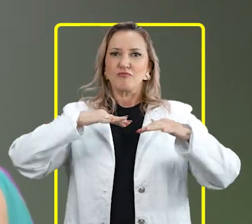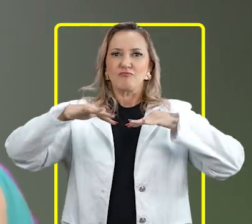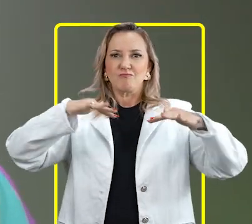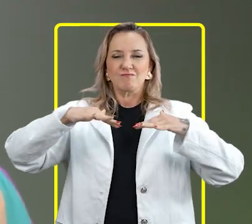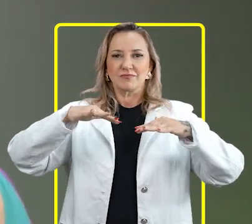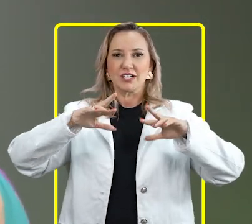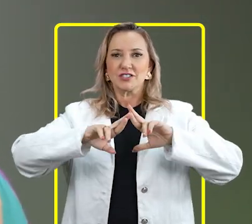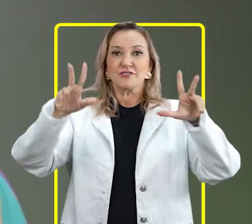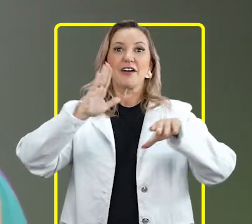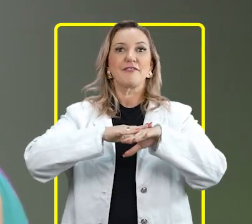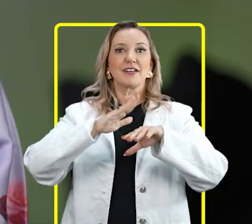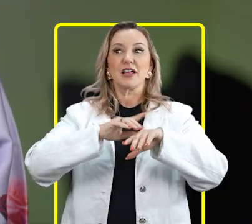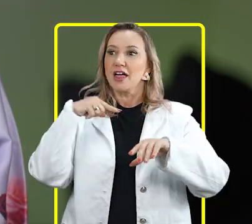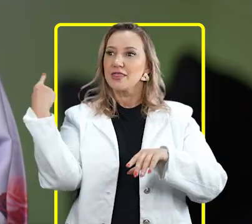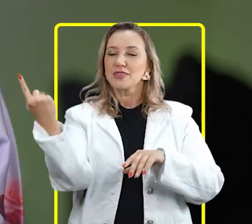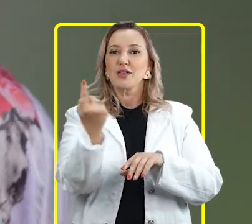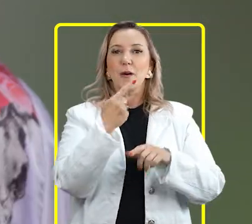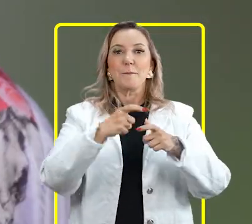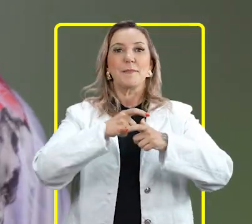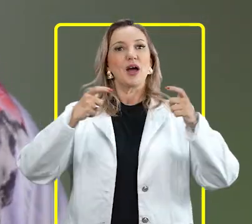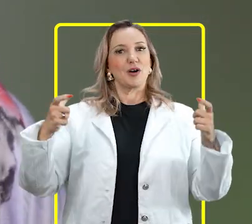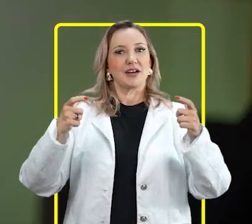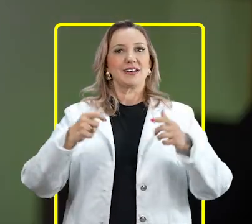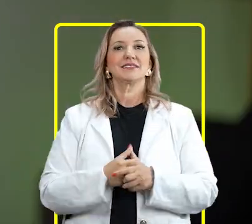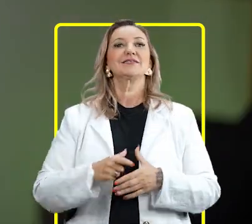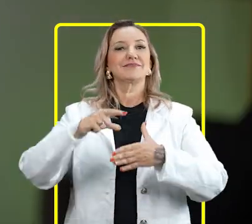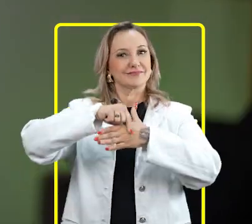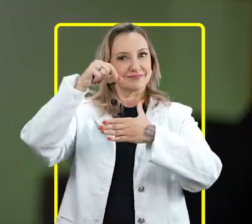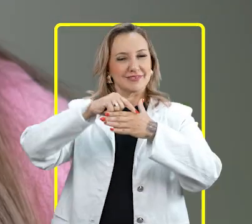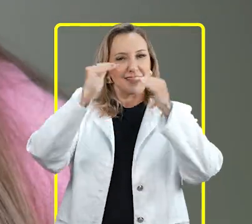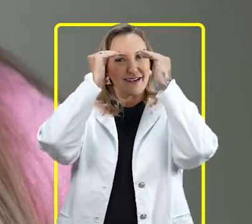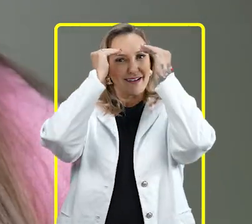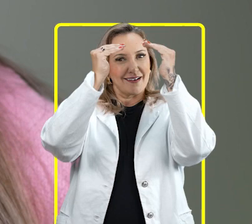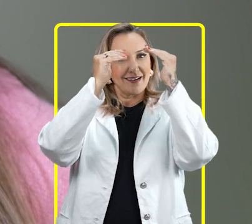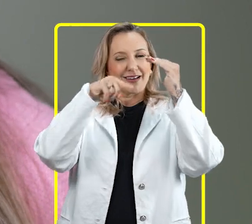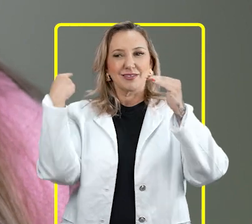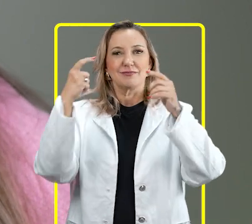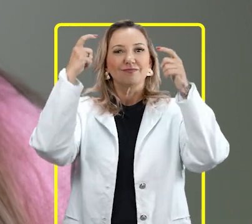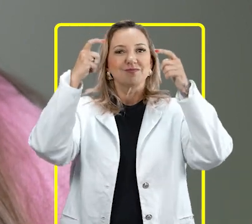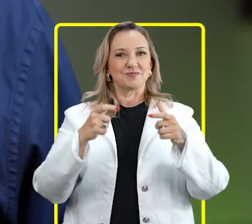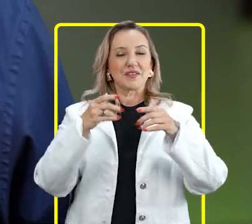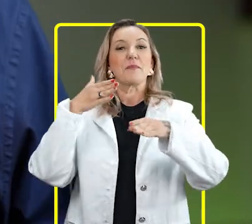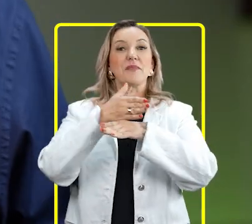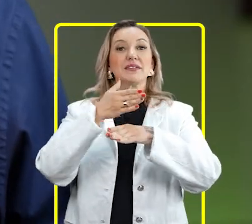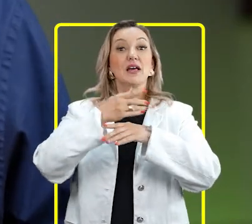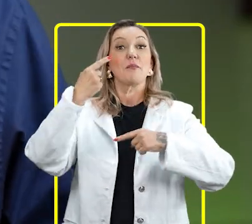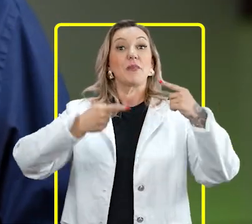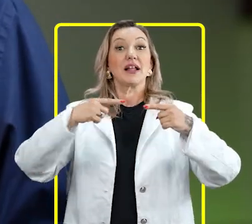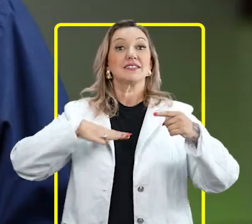nosso movimento para fazer a diferença. Porque somos a maioria. E o MDB respeita o nosso lugar.